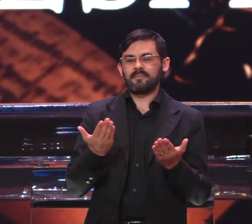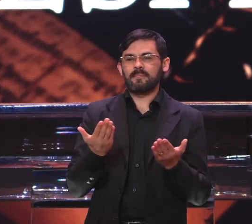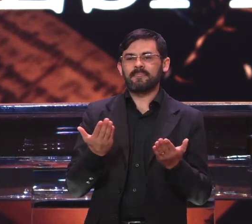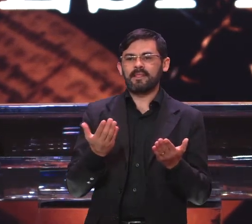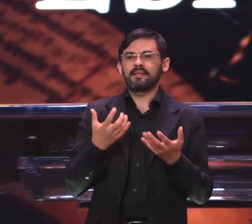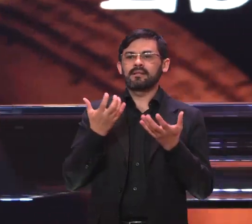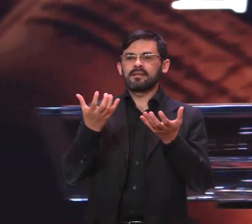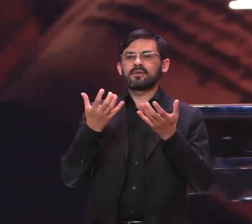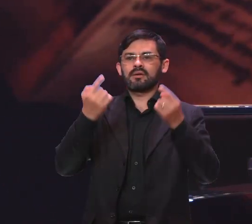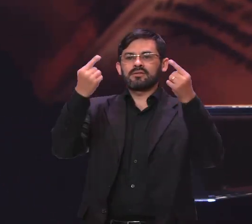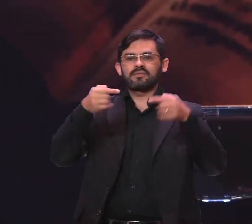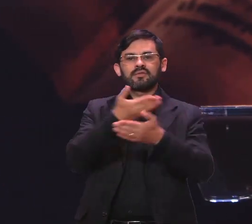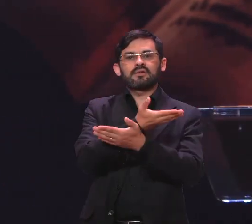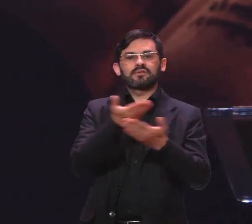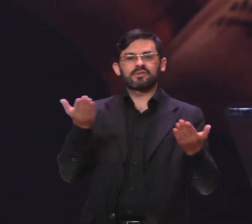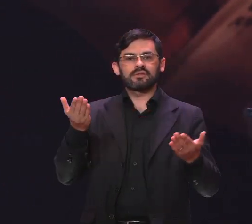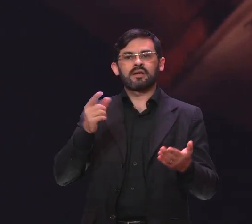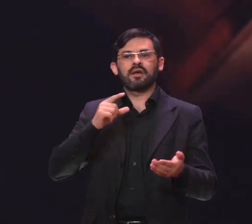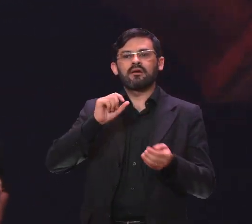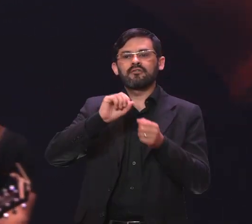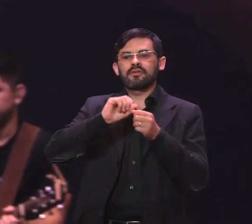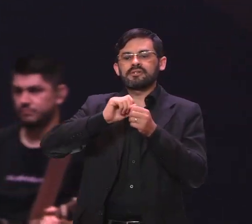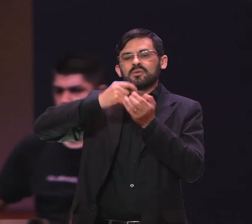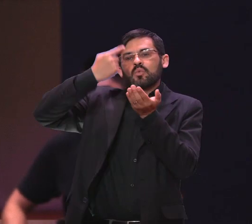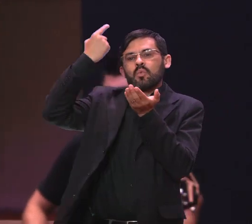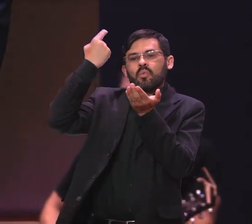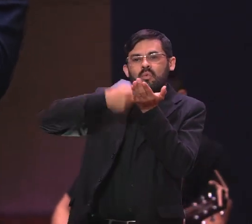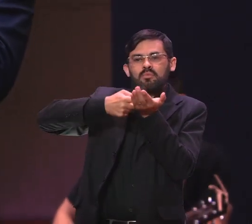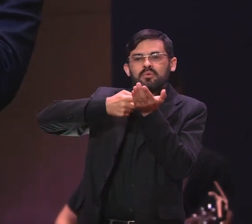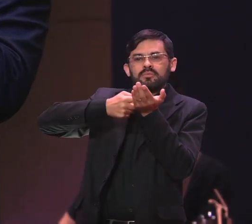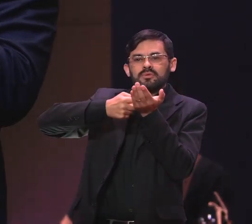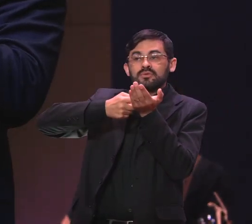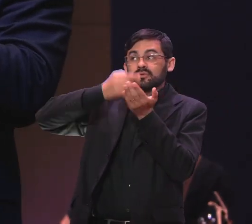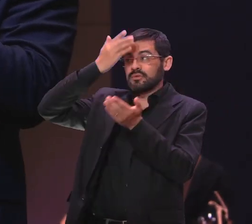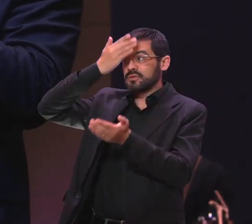e eu quero te desafiar a fazer um compromisso com Deus.